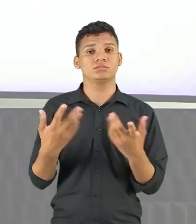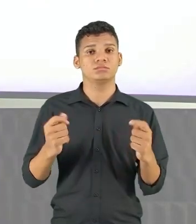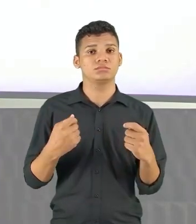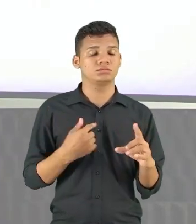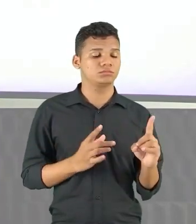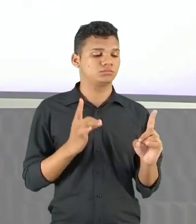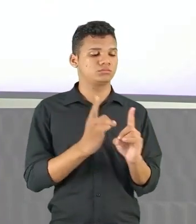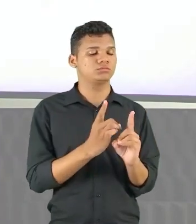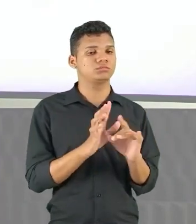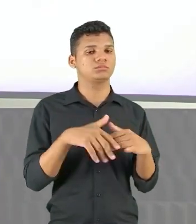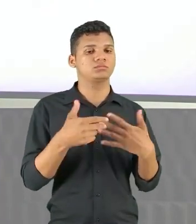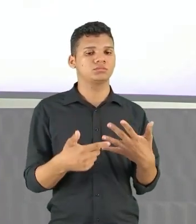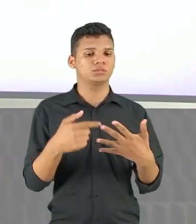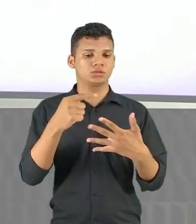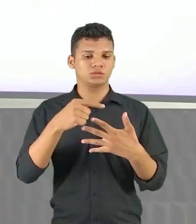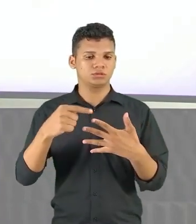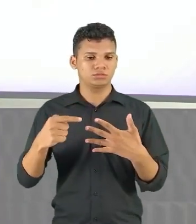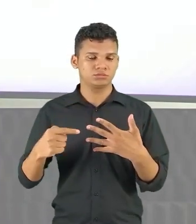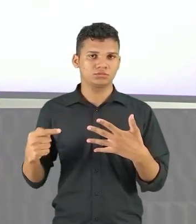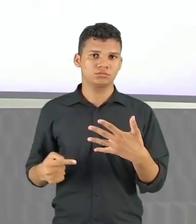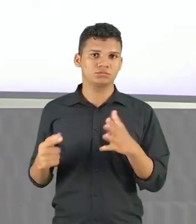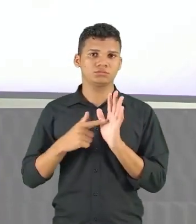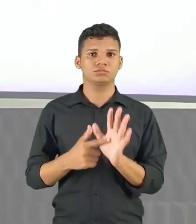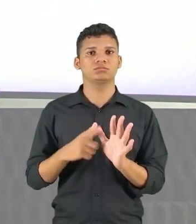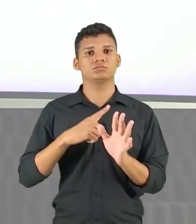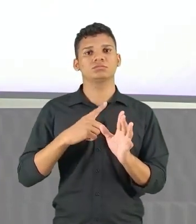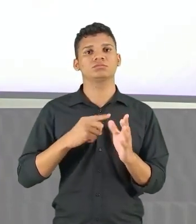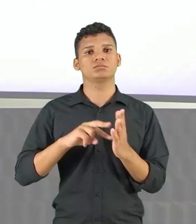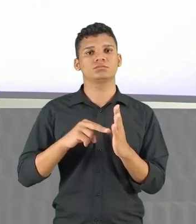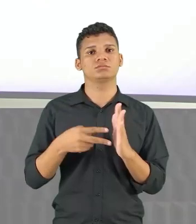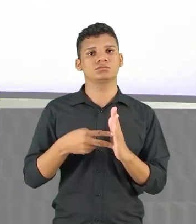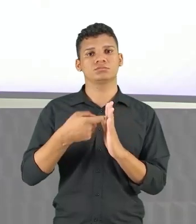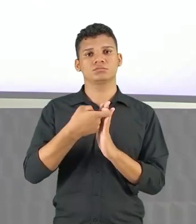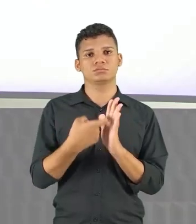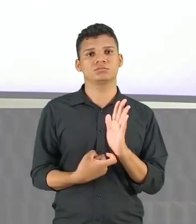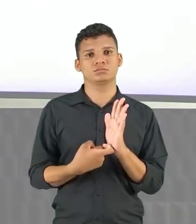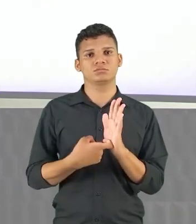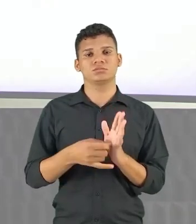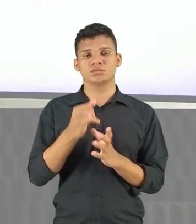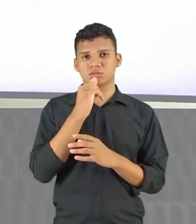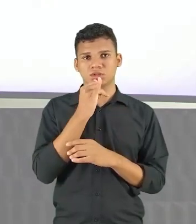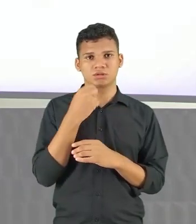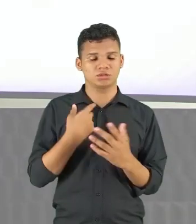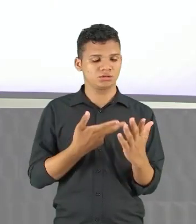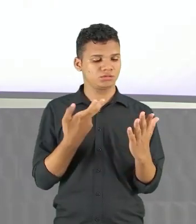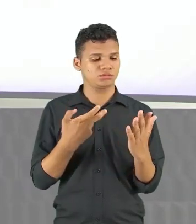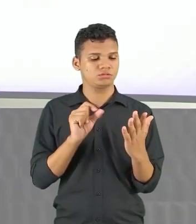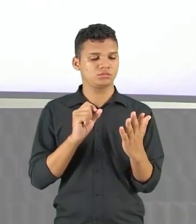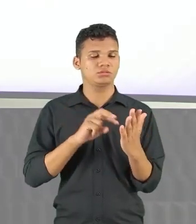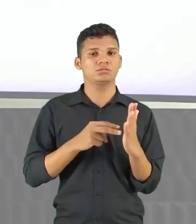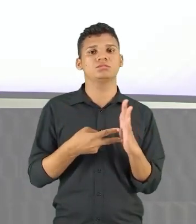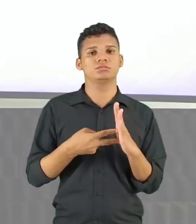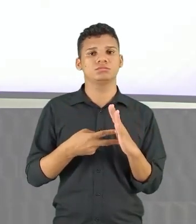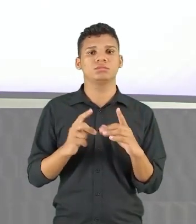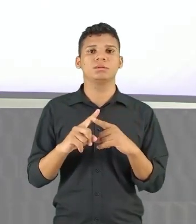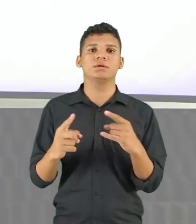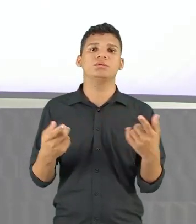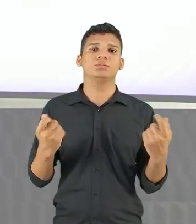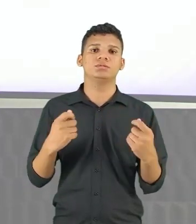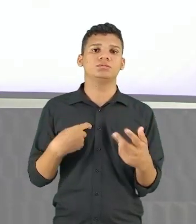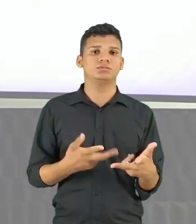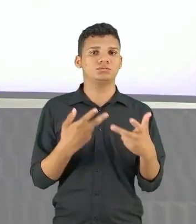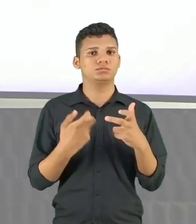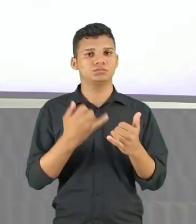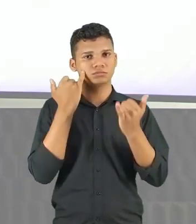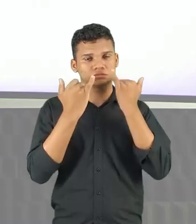identificar qual dessas expressões, elas no texto, eu preciso não é olhar para cá e ver o que é que está sinalizando uma introdução. Eu tenho que pegar